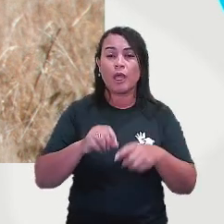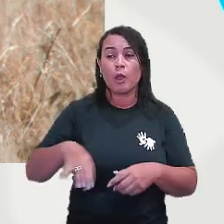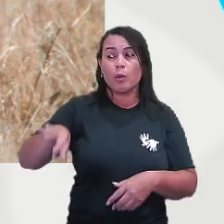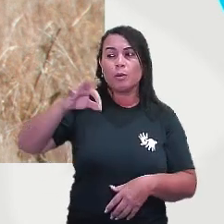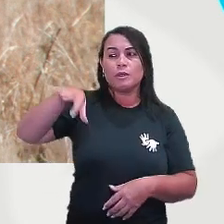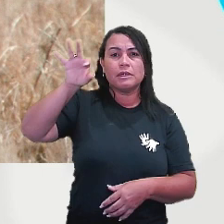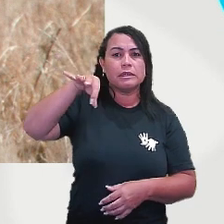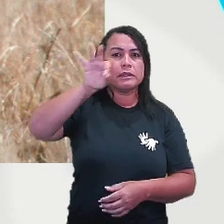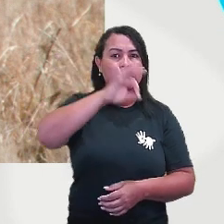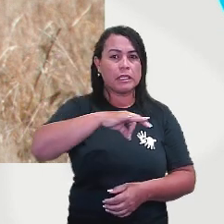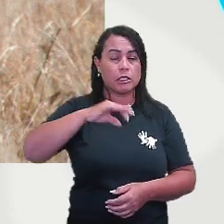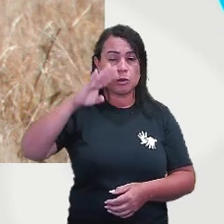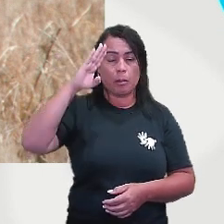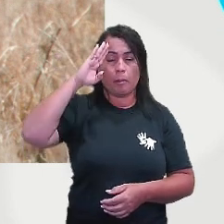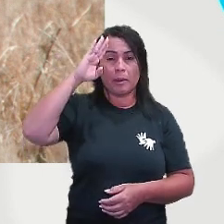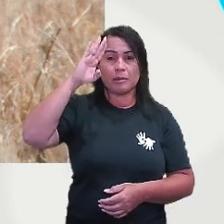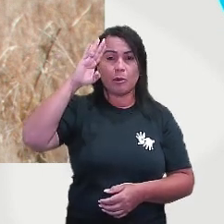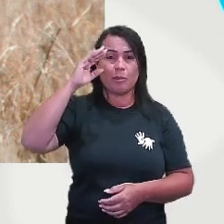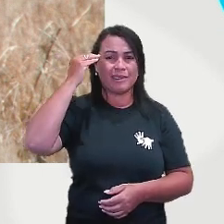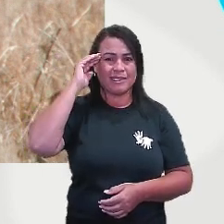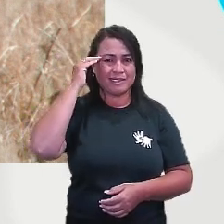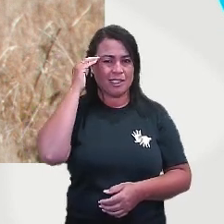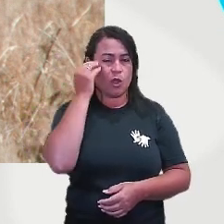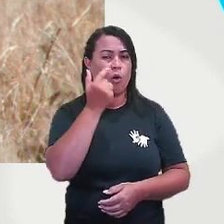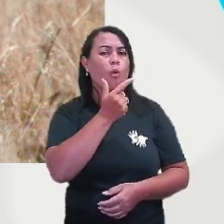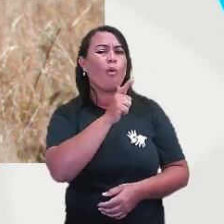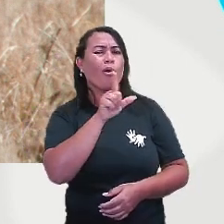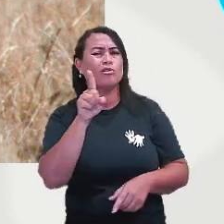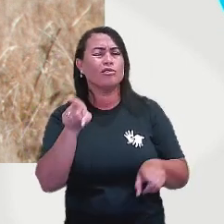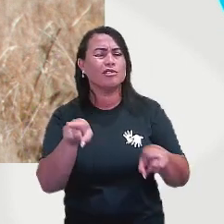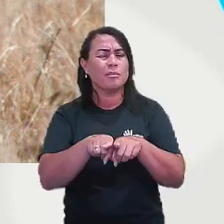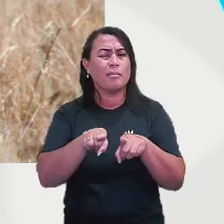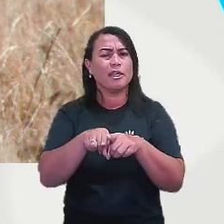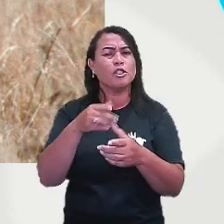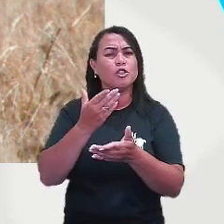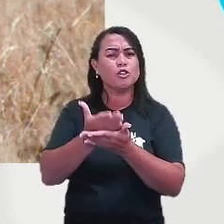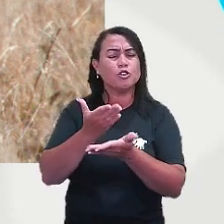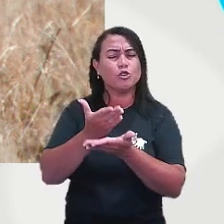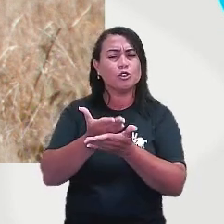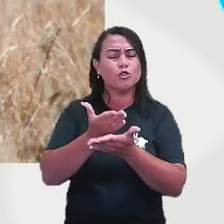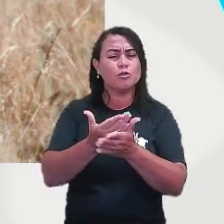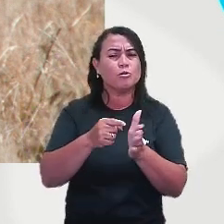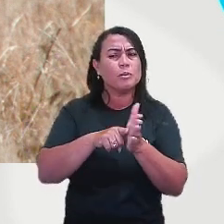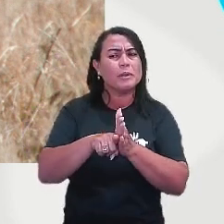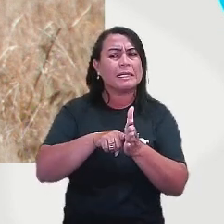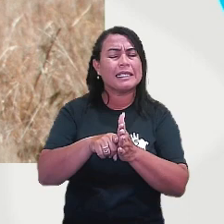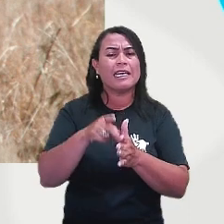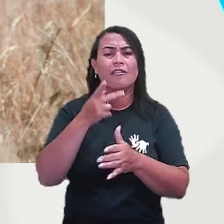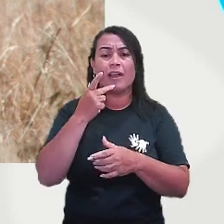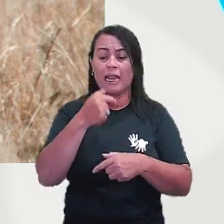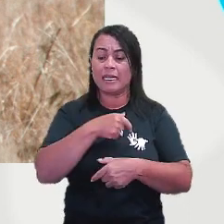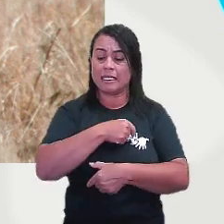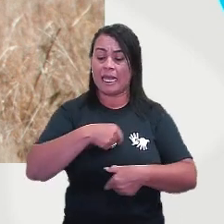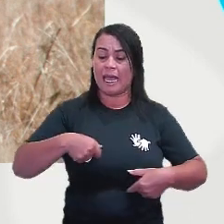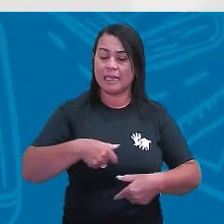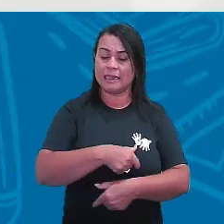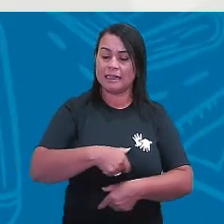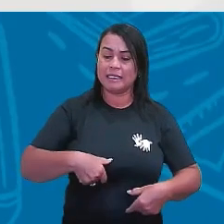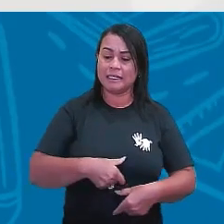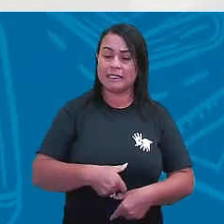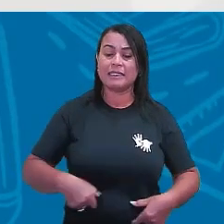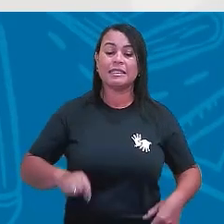principalmente as moscas. Outros estudos também dizem que essas listras servem